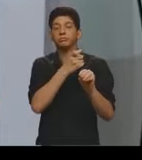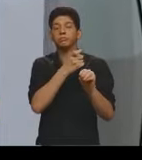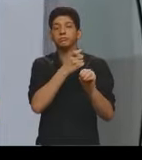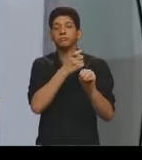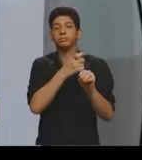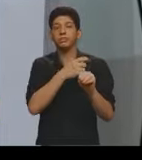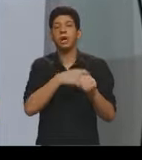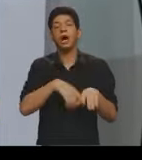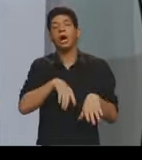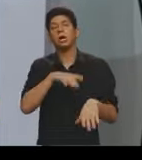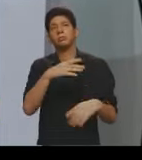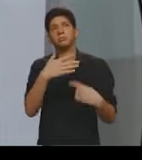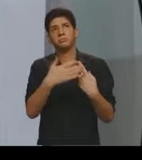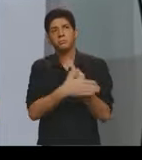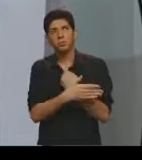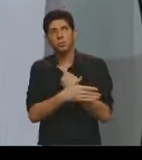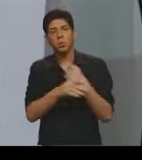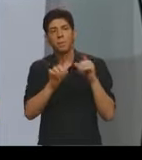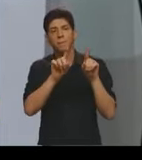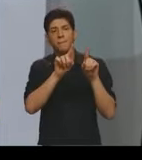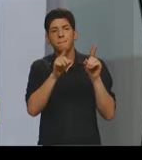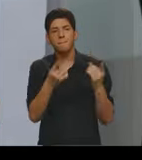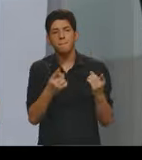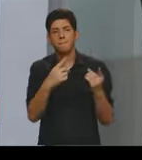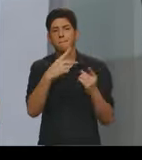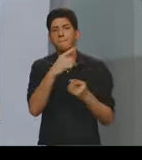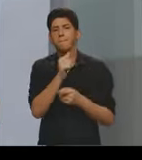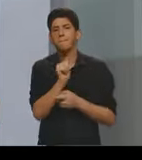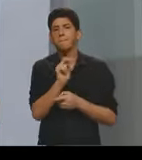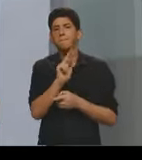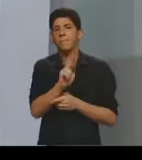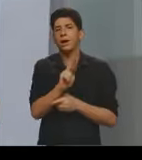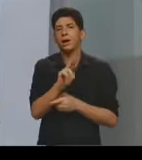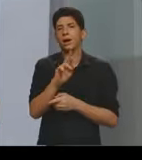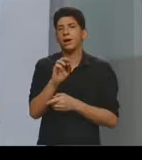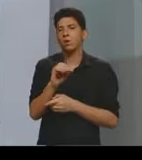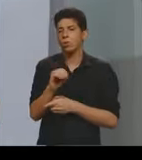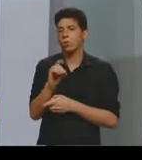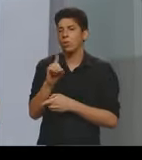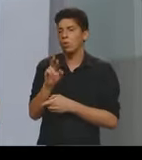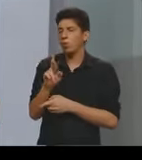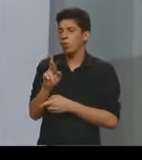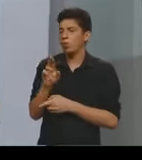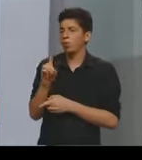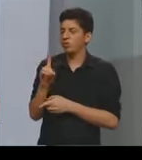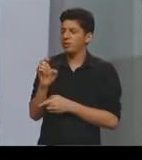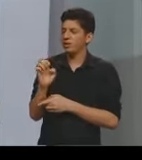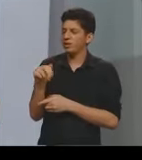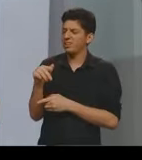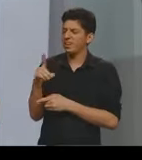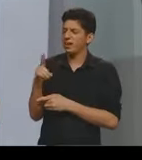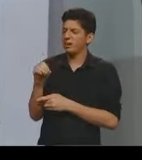o par ordenado, o que é um par ordenado?